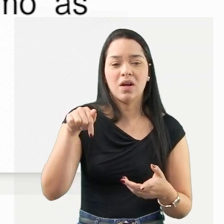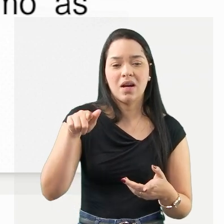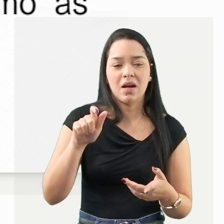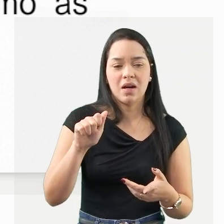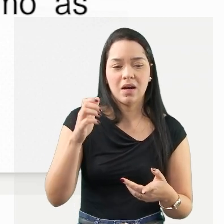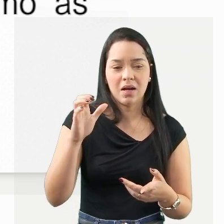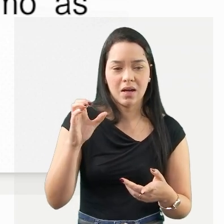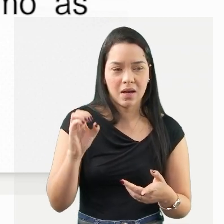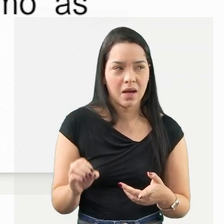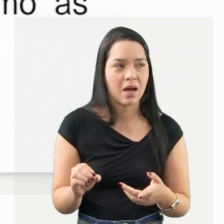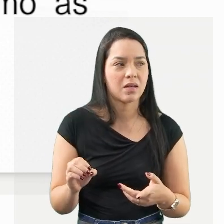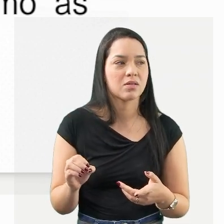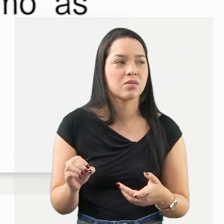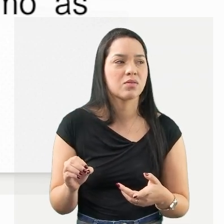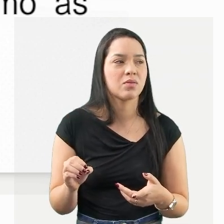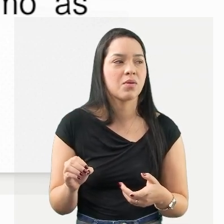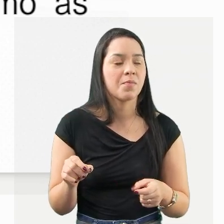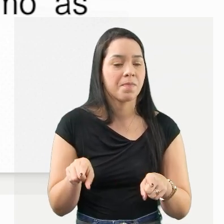gente tem muita